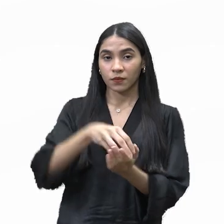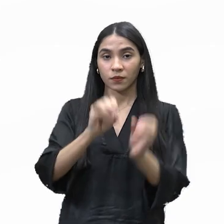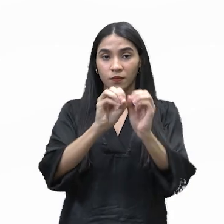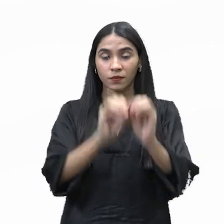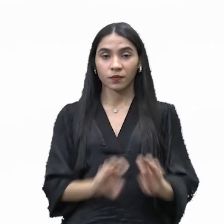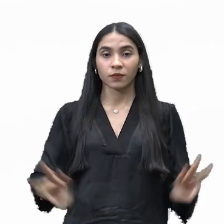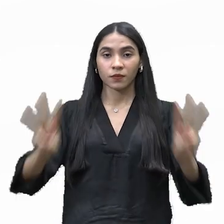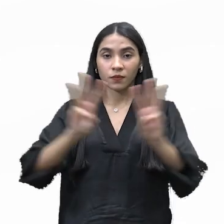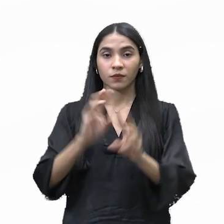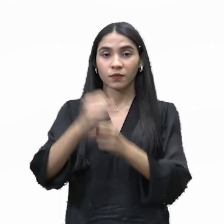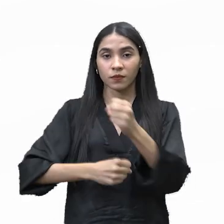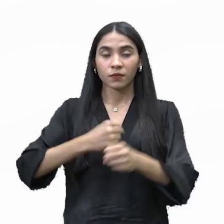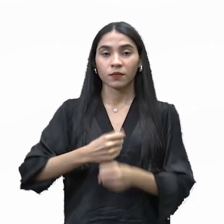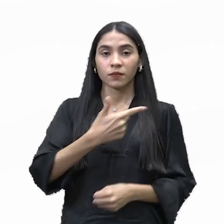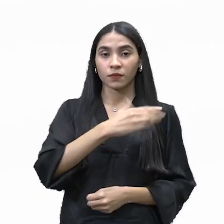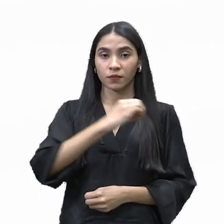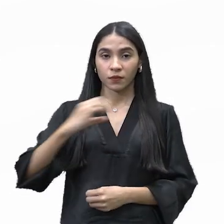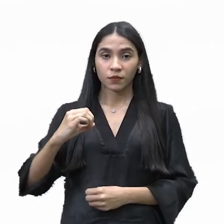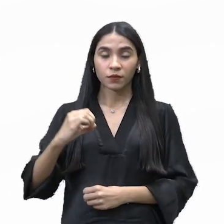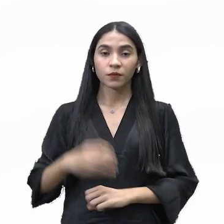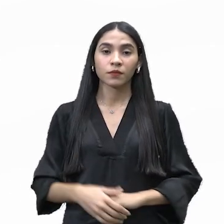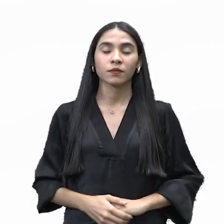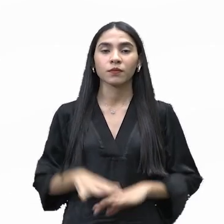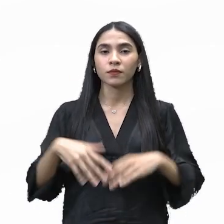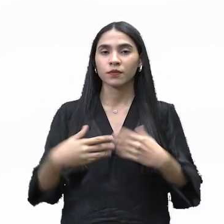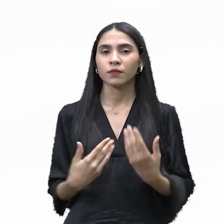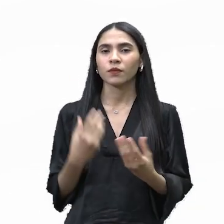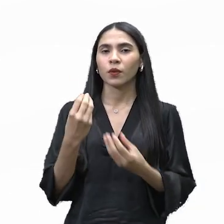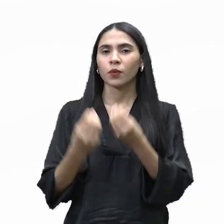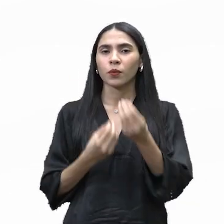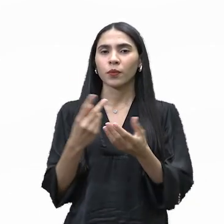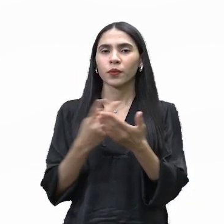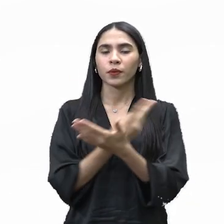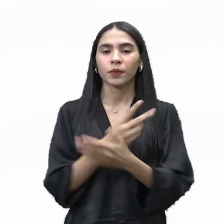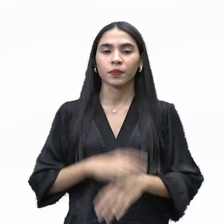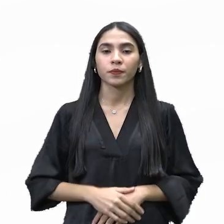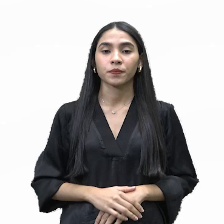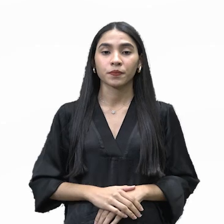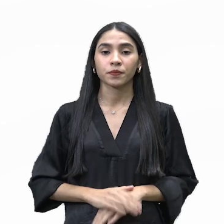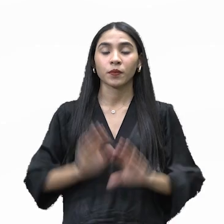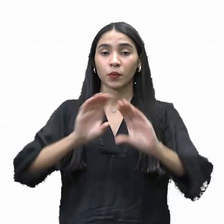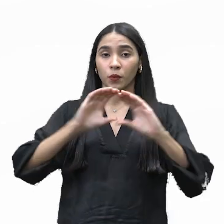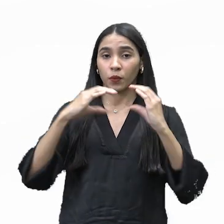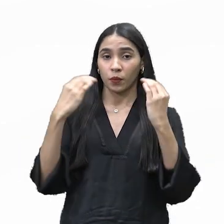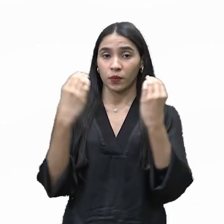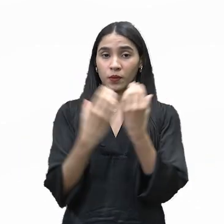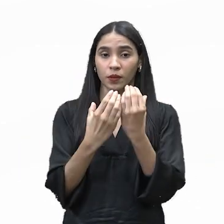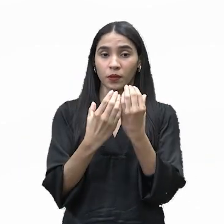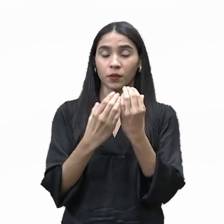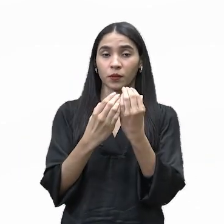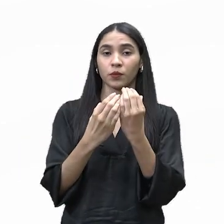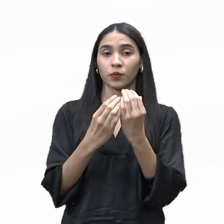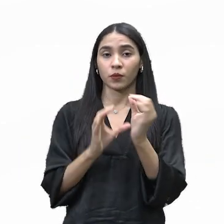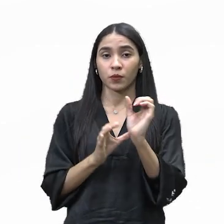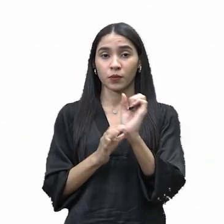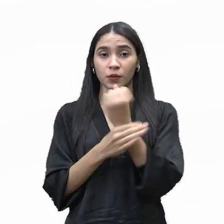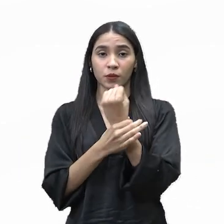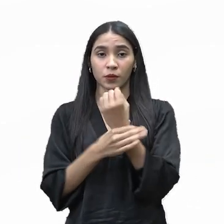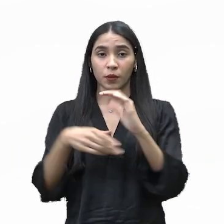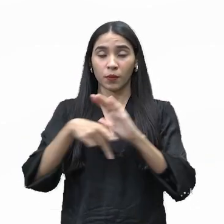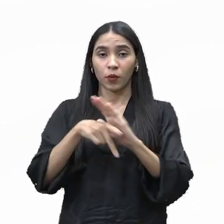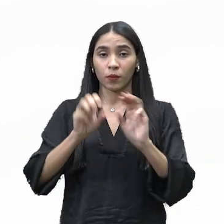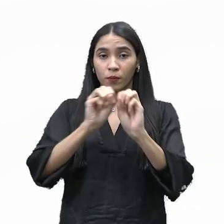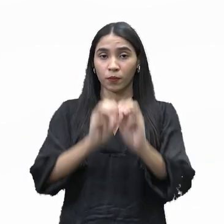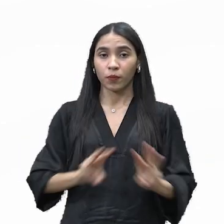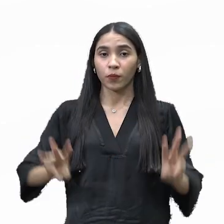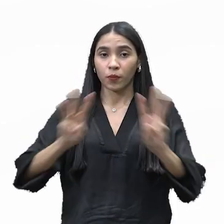Organização das Nações Unidas, ONU 2000. Vamos ver o que aconteceu aí. O Conselho de Segurança da ONU adota